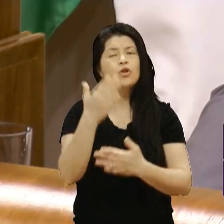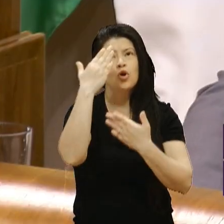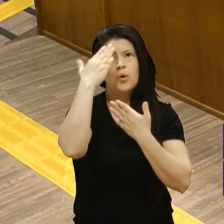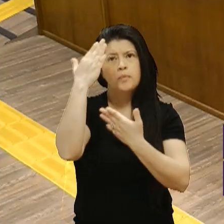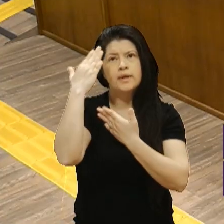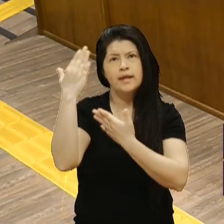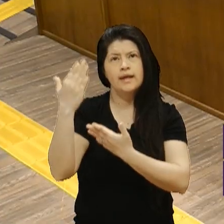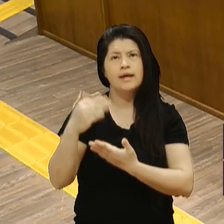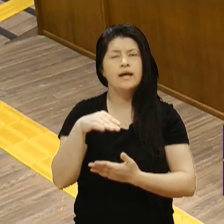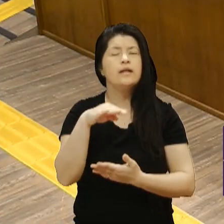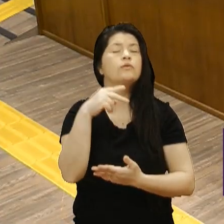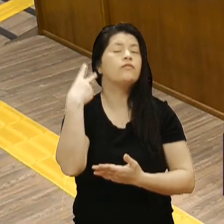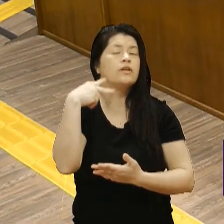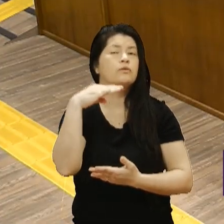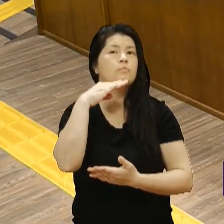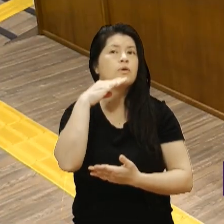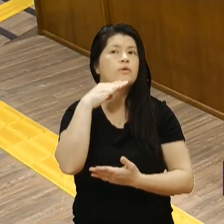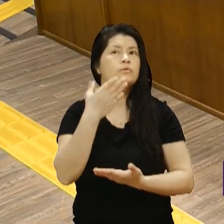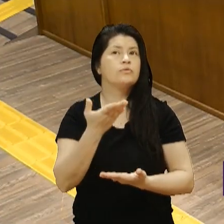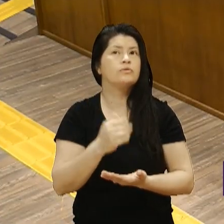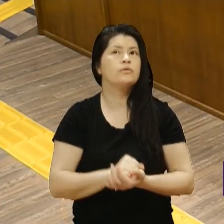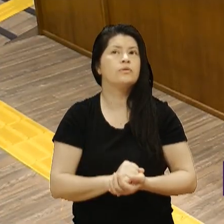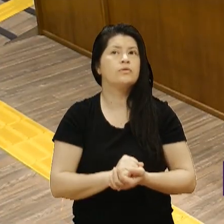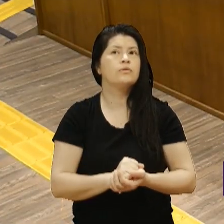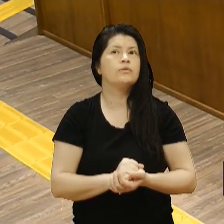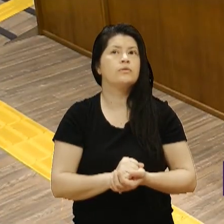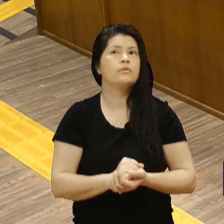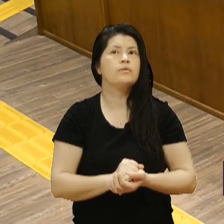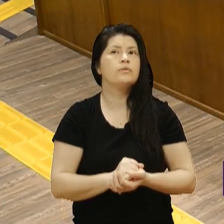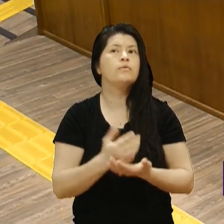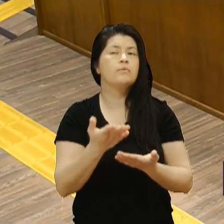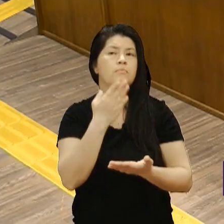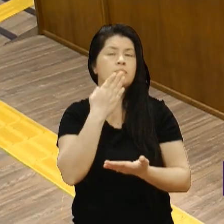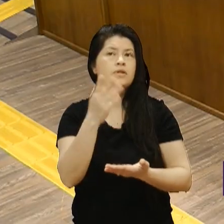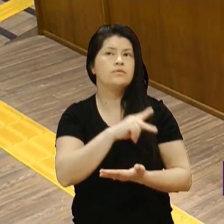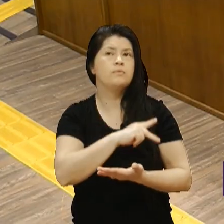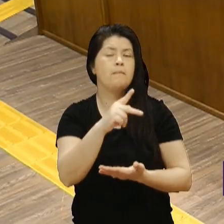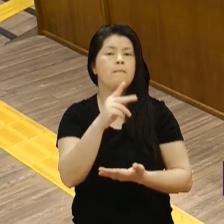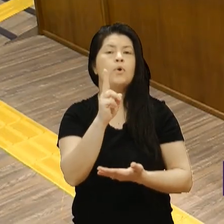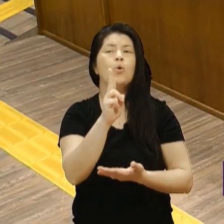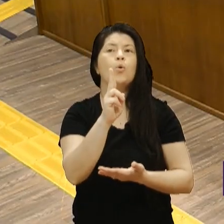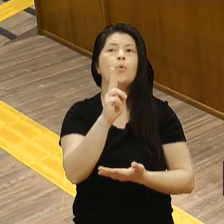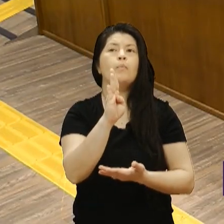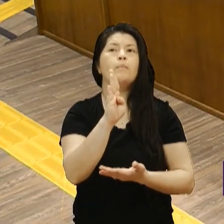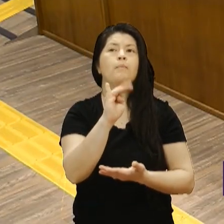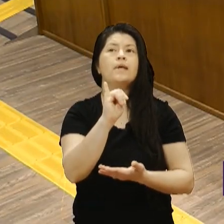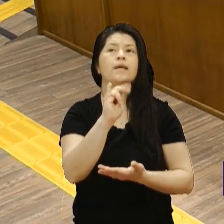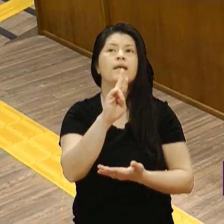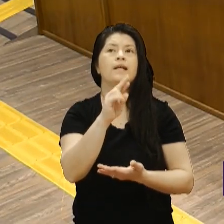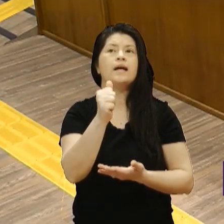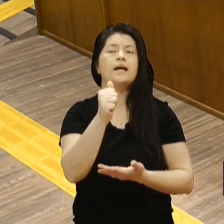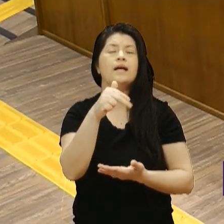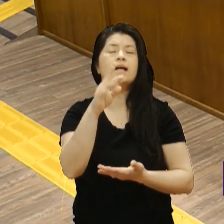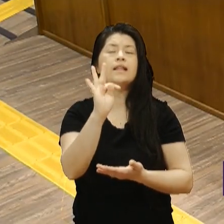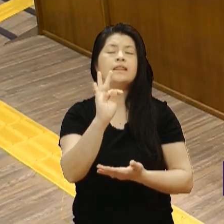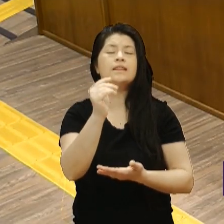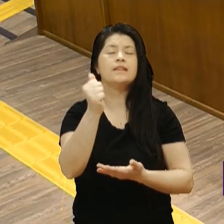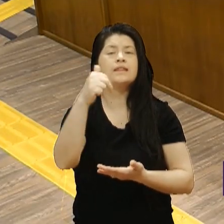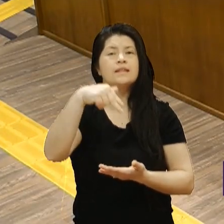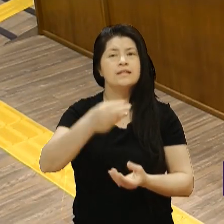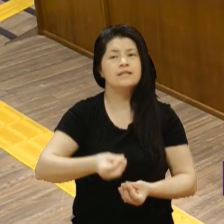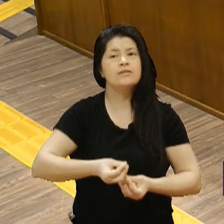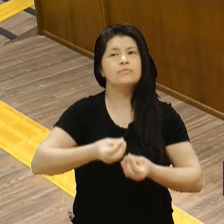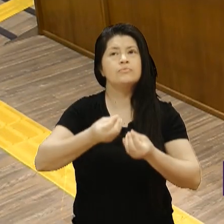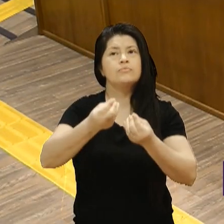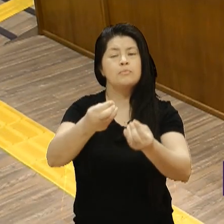Obrigado, vereador Bortola. Eu solicito, então, ao presidente Bira e o seu vice André Zuc para que façam a entrega ao